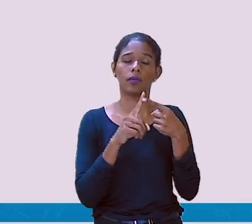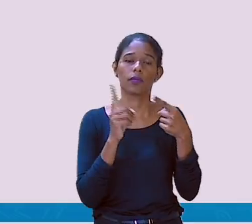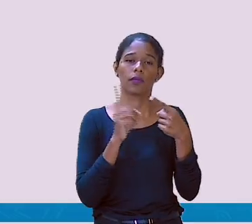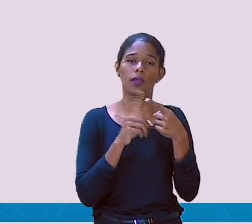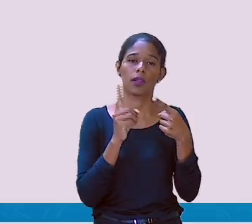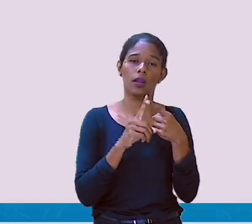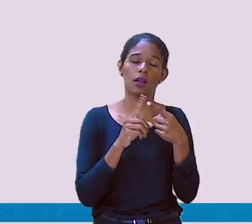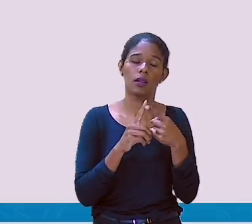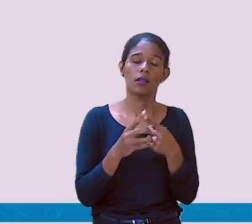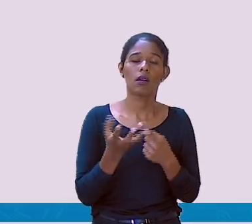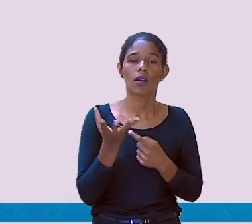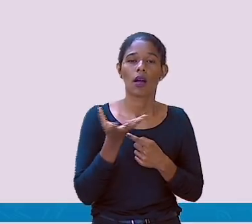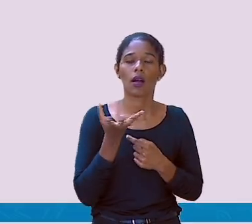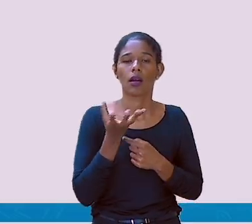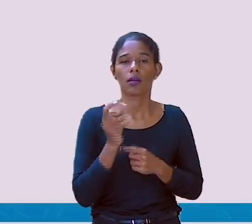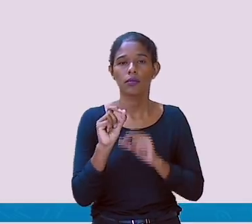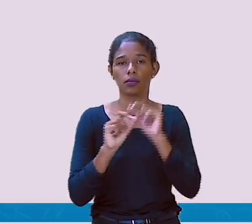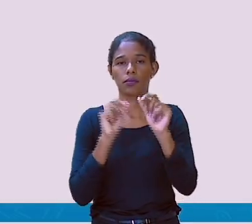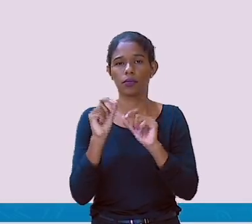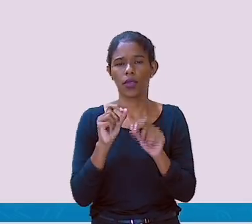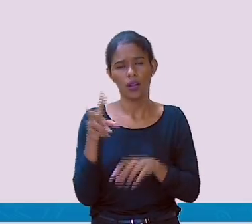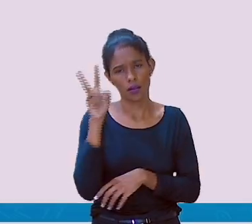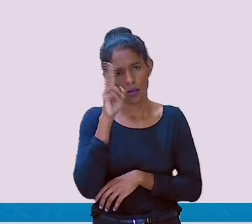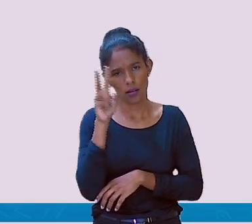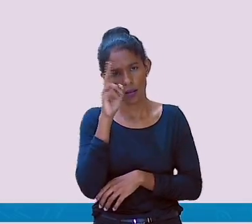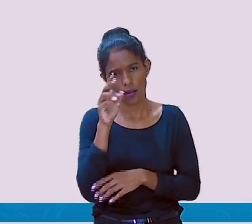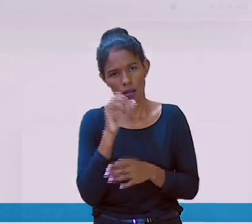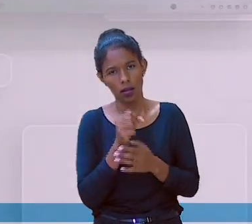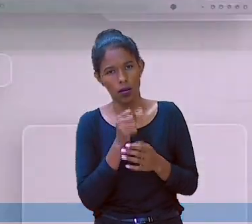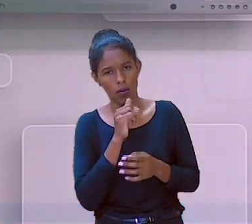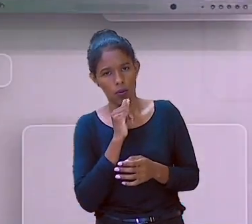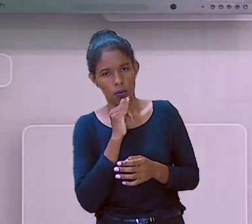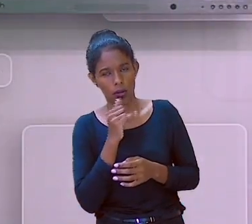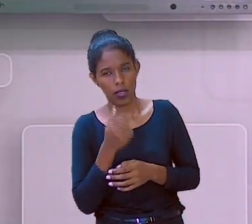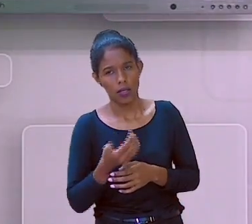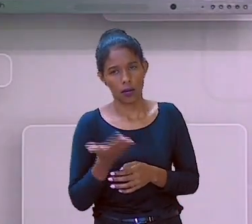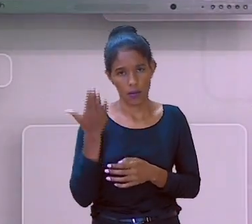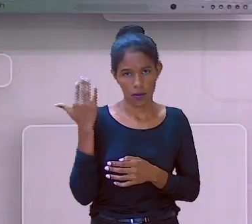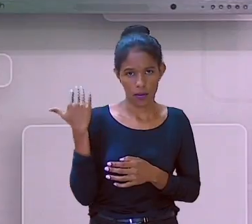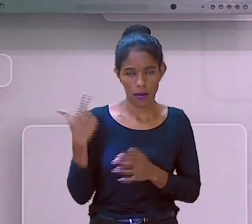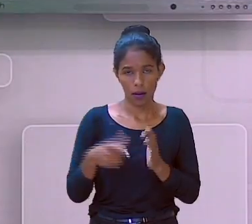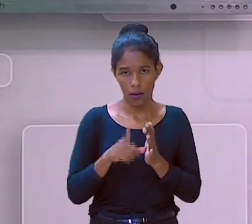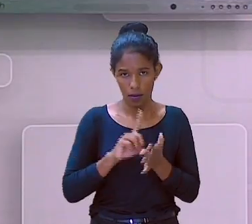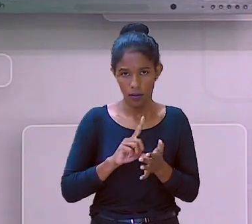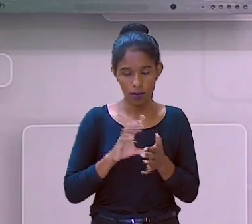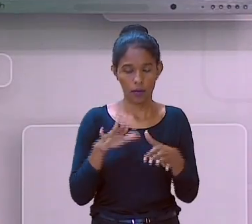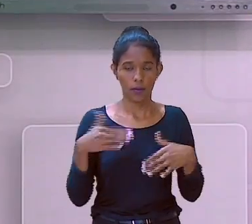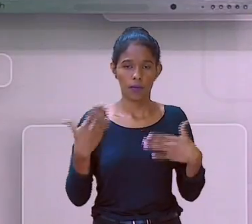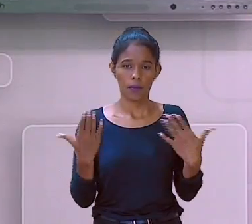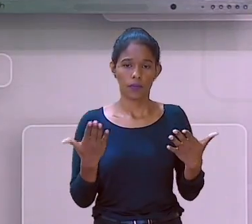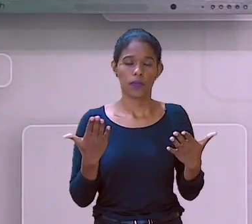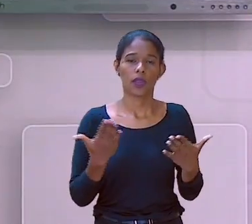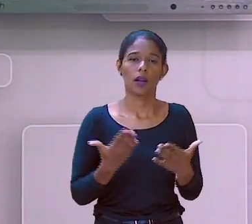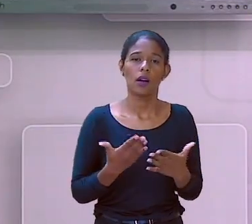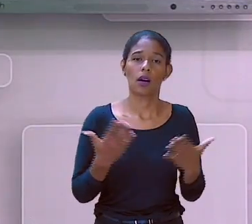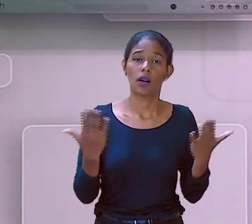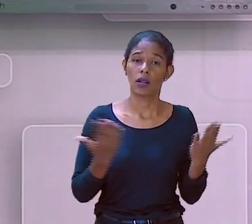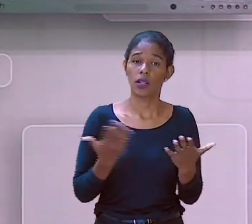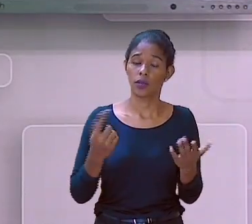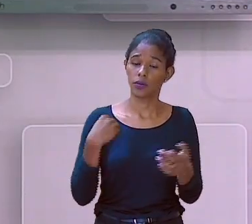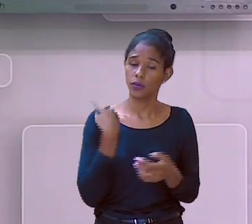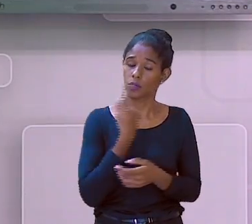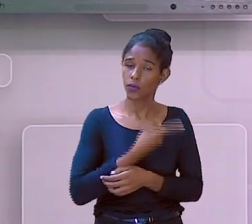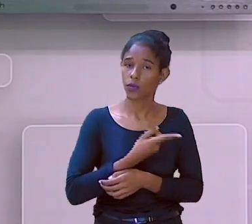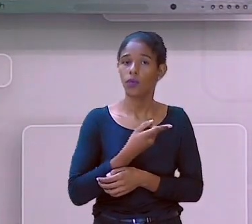proporcionalidade. Lembra do exercício anterior, que a razão de proporcionalidade era 1/3? Então, nós vamos ver a razão